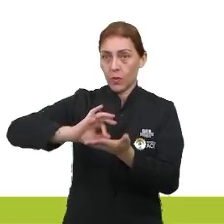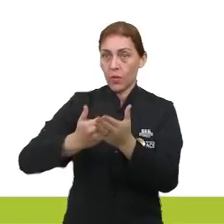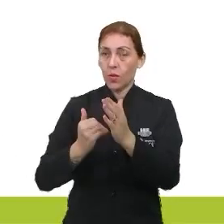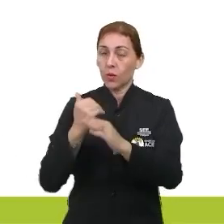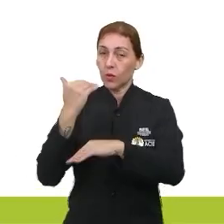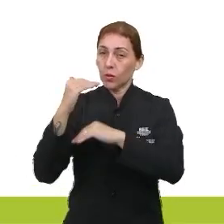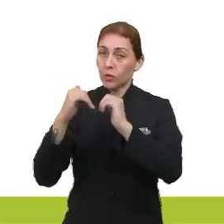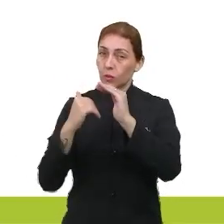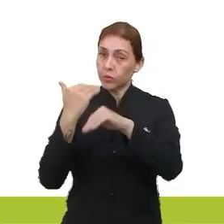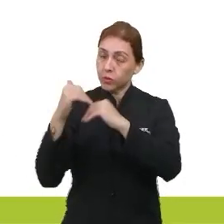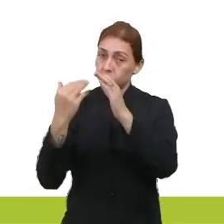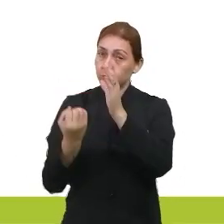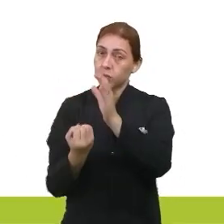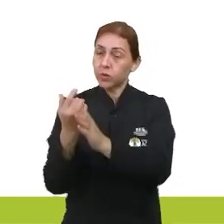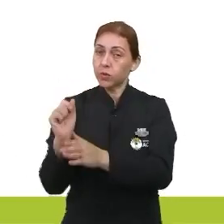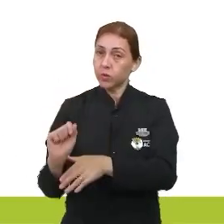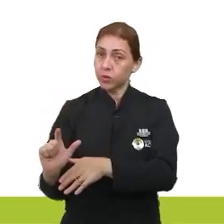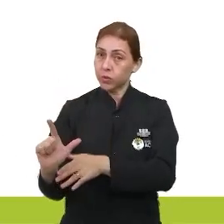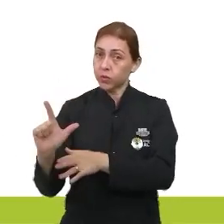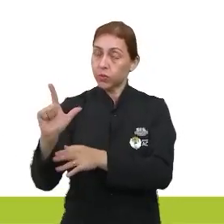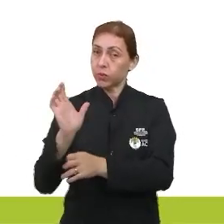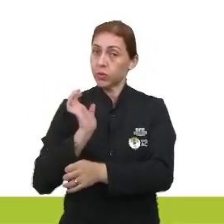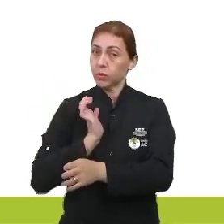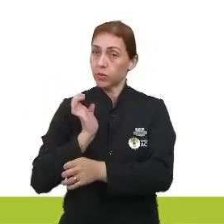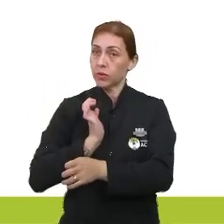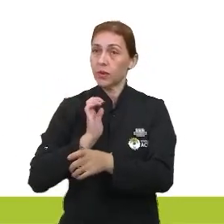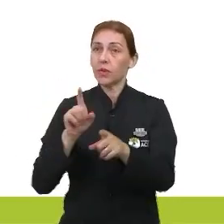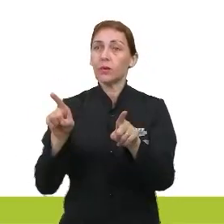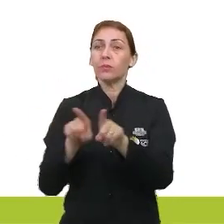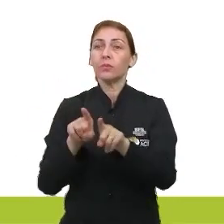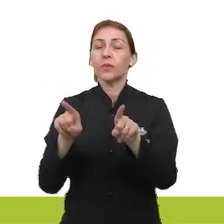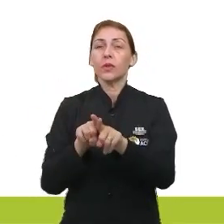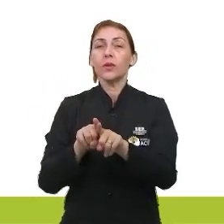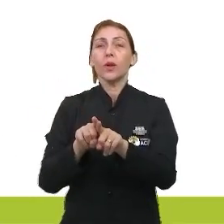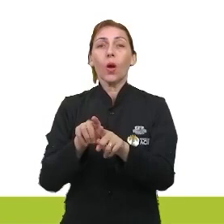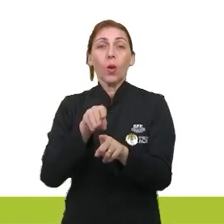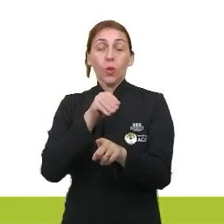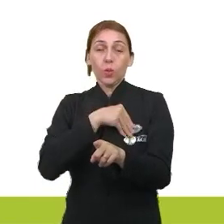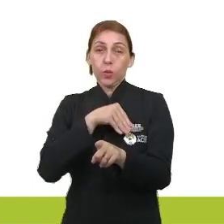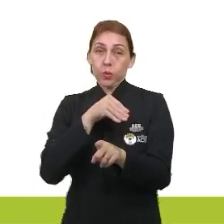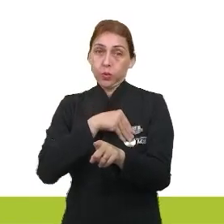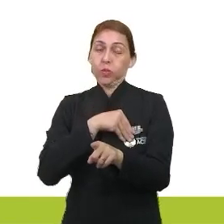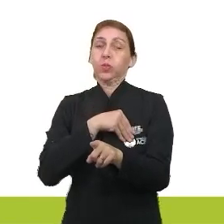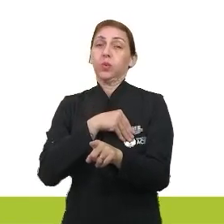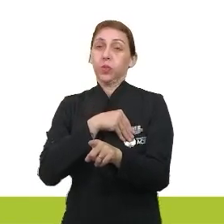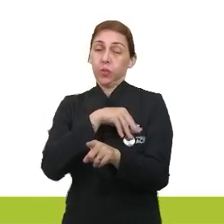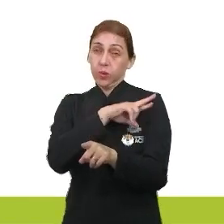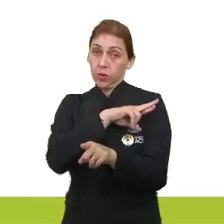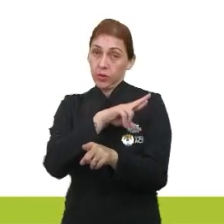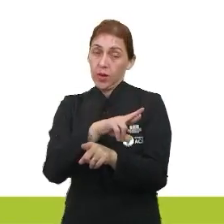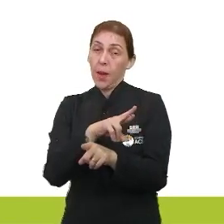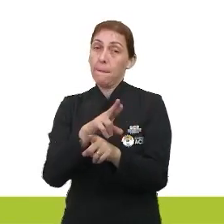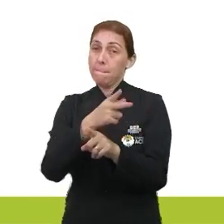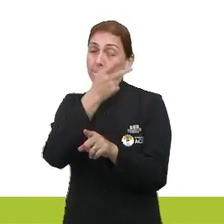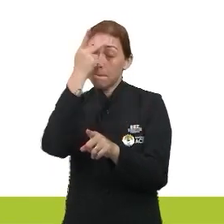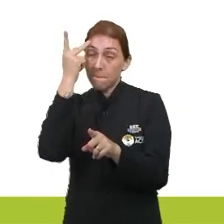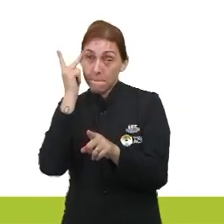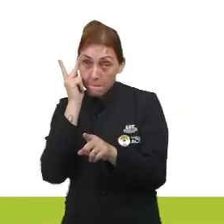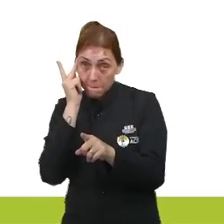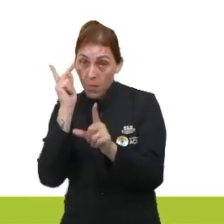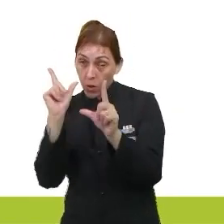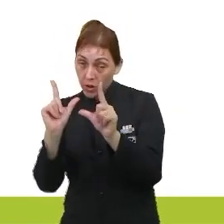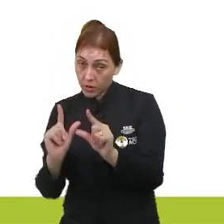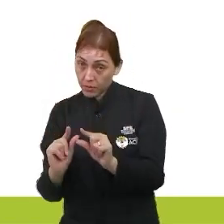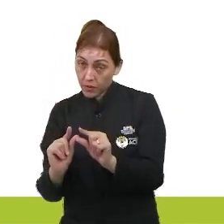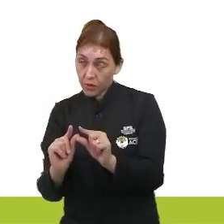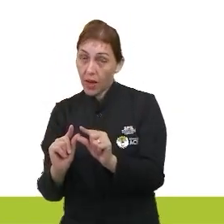da produção, do lucro das riquezas, é o momento da concentração de renda, poucos ganhando